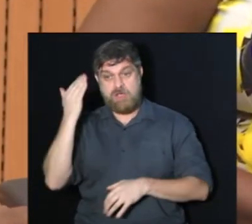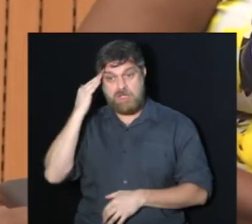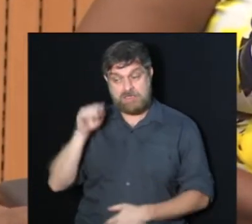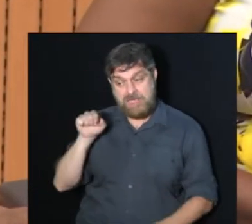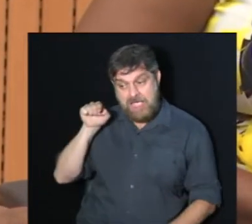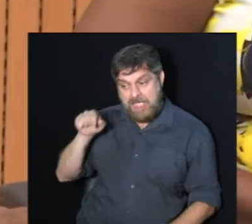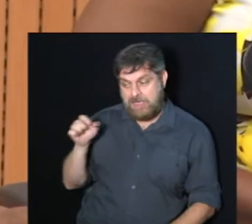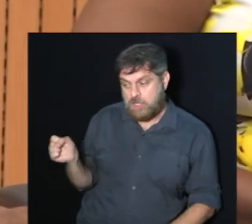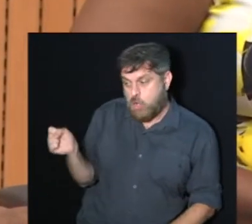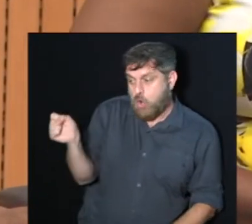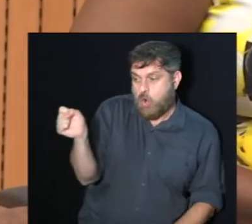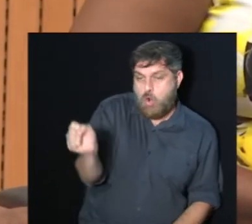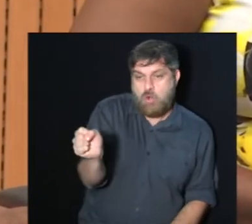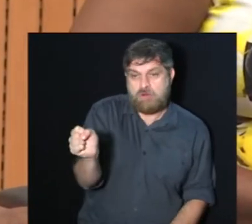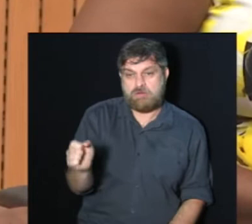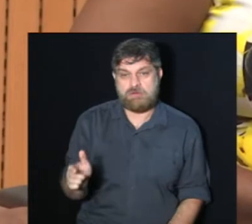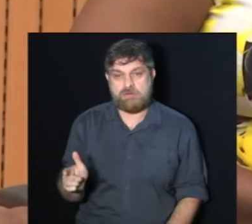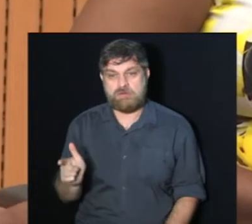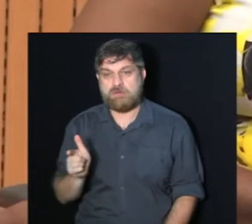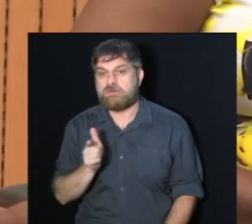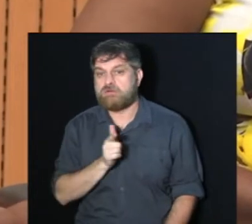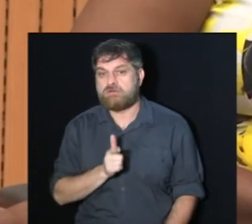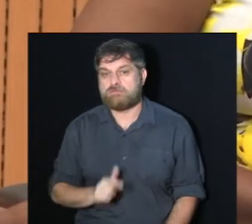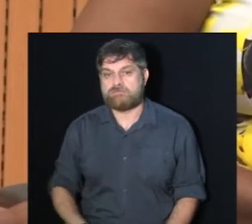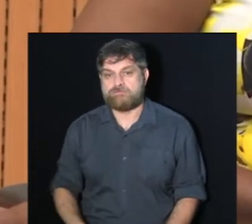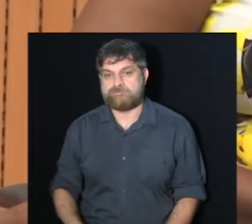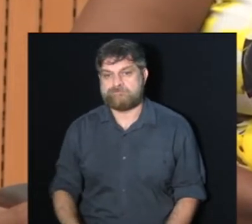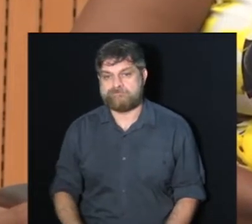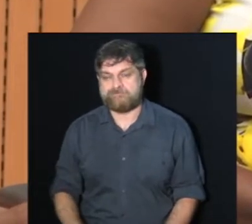pôs o capitão do mato e não vai ter oferenda certa.